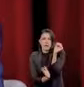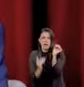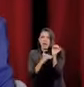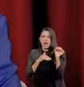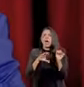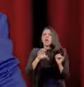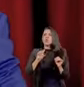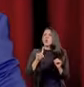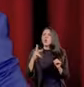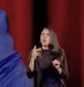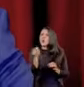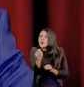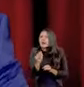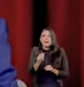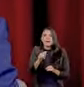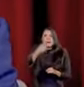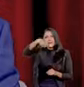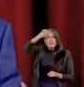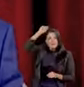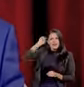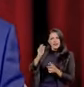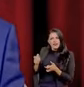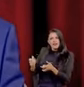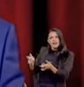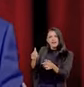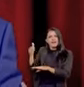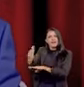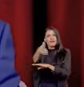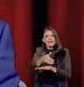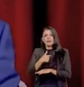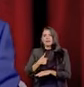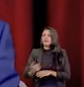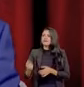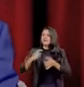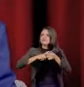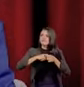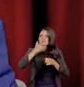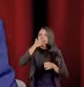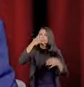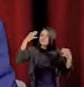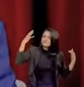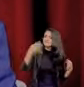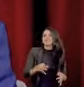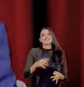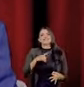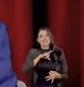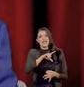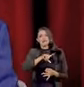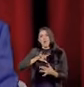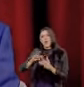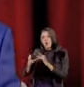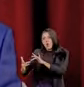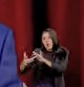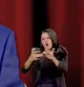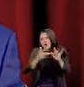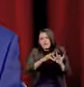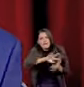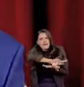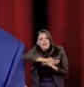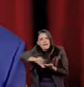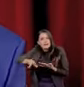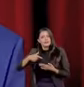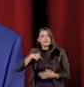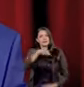Berlim Eu voto muito convencido depois da quantidade de contatos que eu tive de que o Brasil